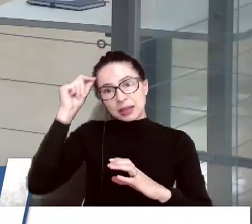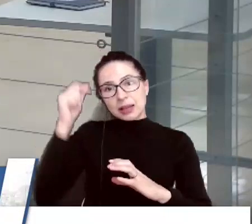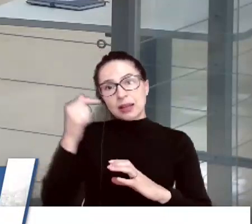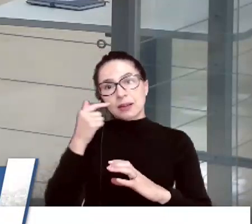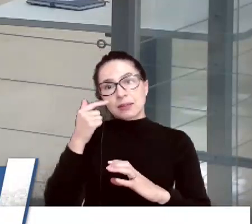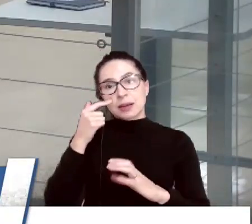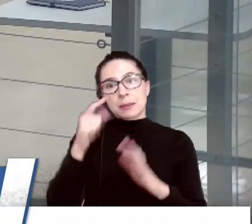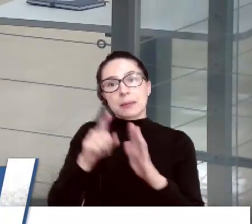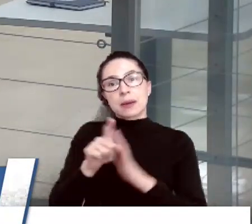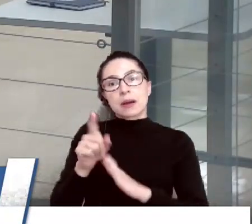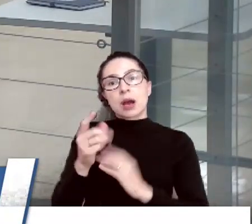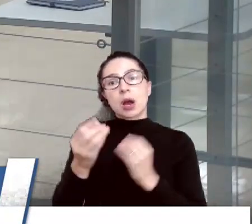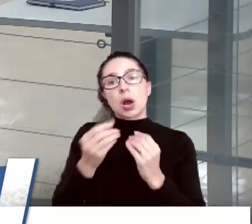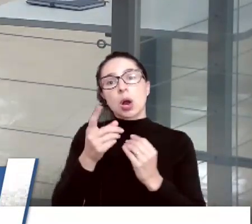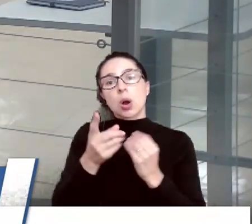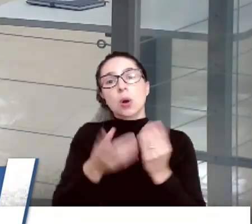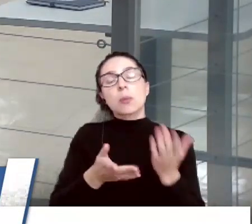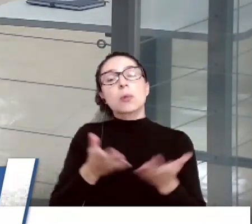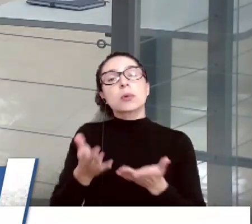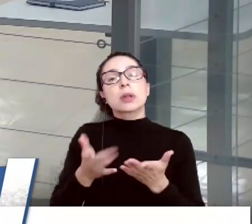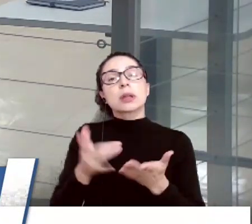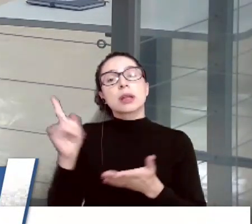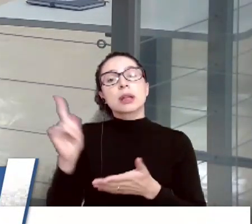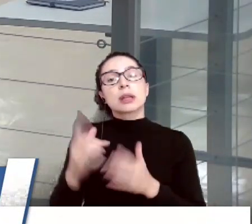como é que eles são tratados pela empresa.